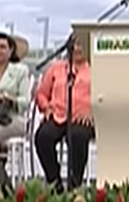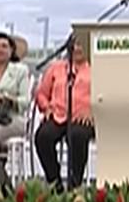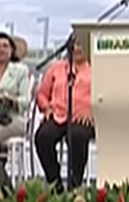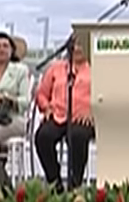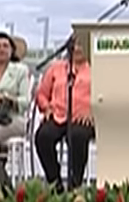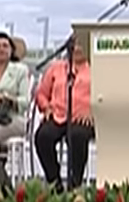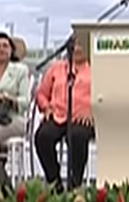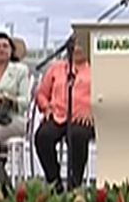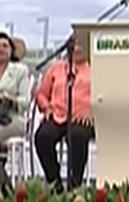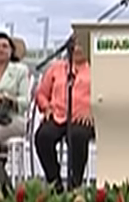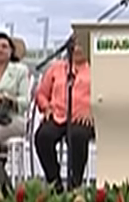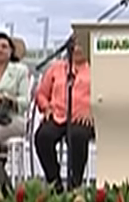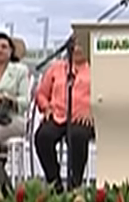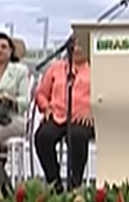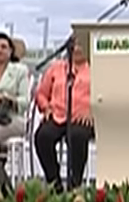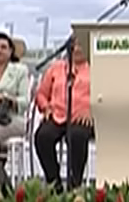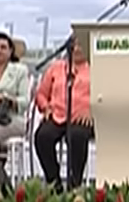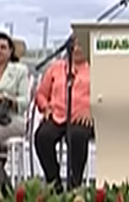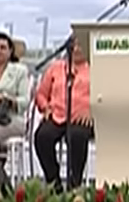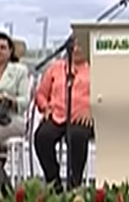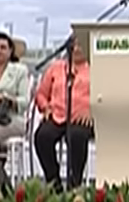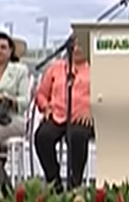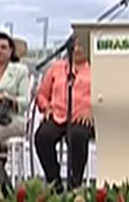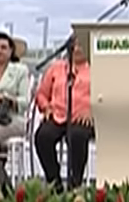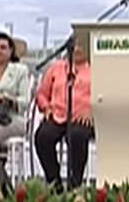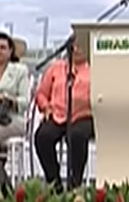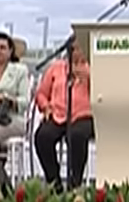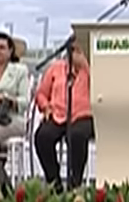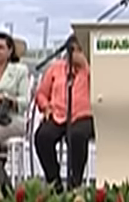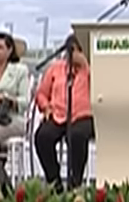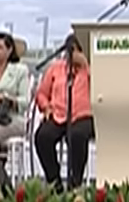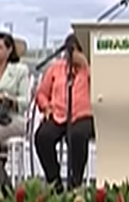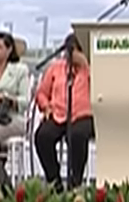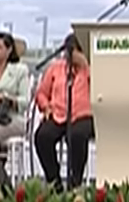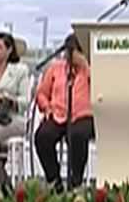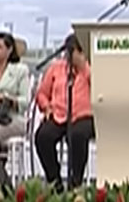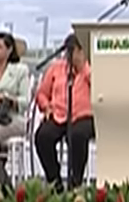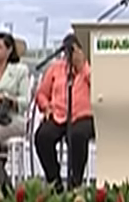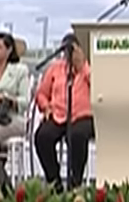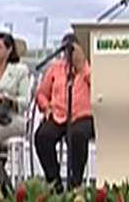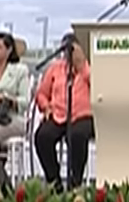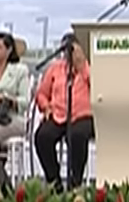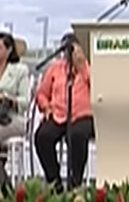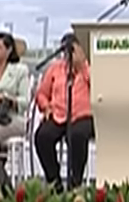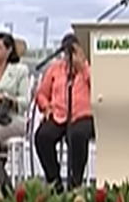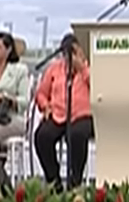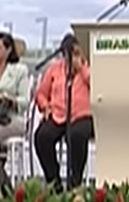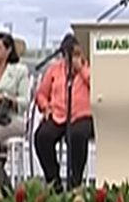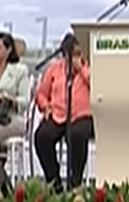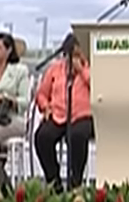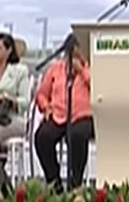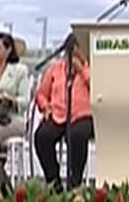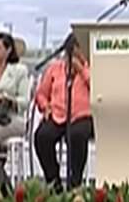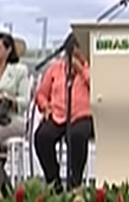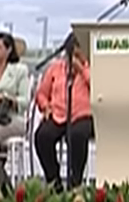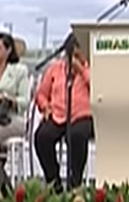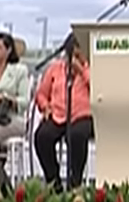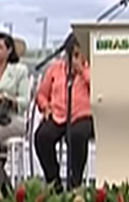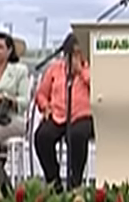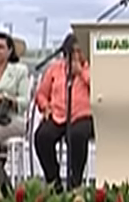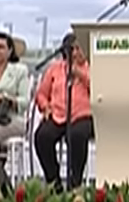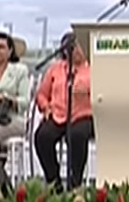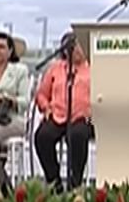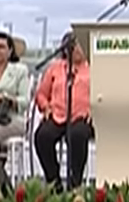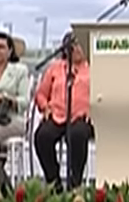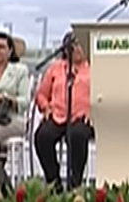citando todos os servidores públicos aqui presentes, trabalhadores, a imprensa local